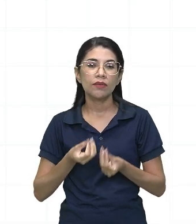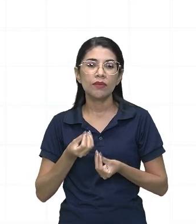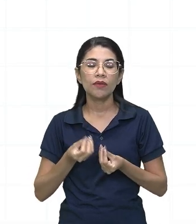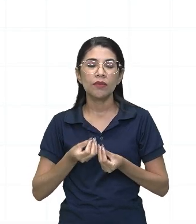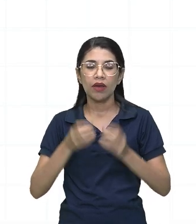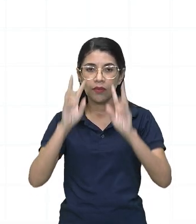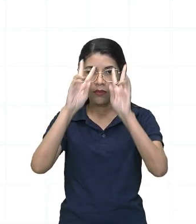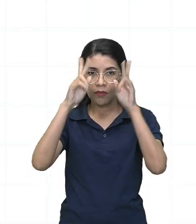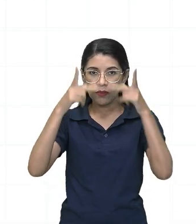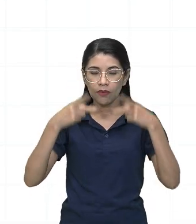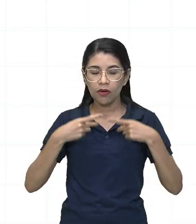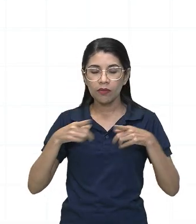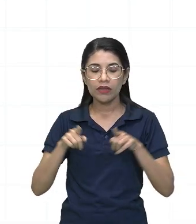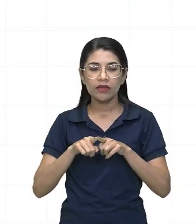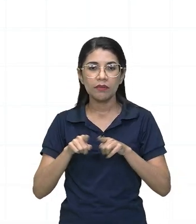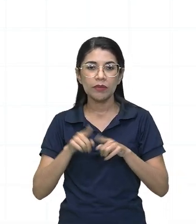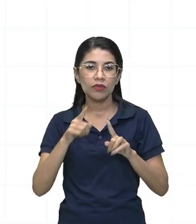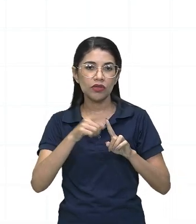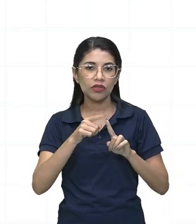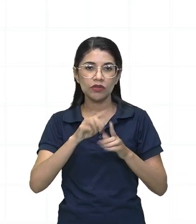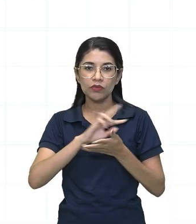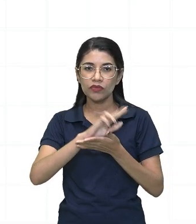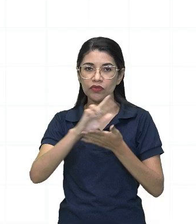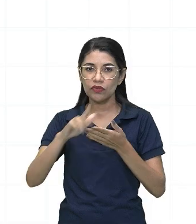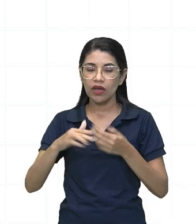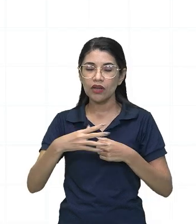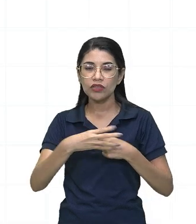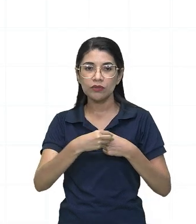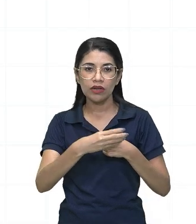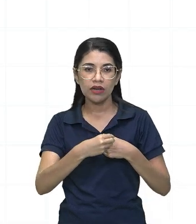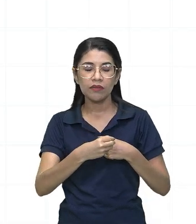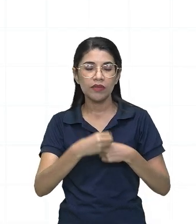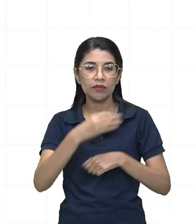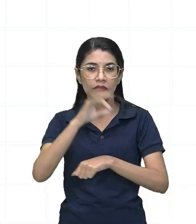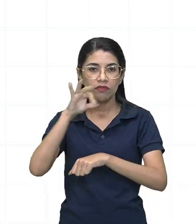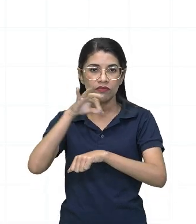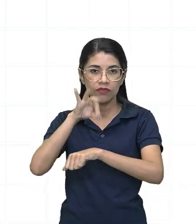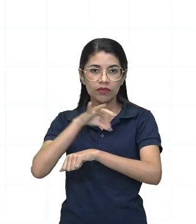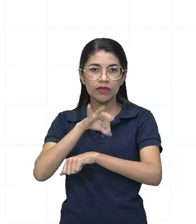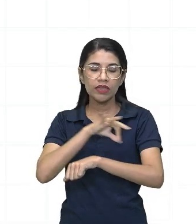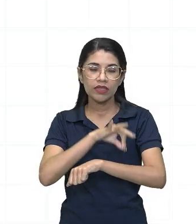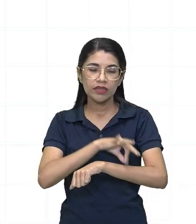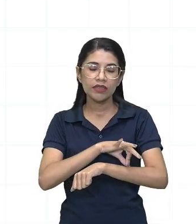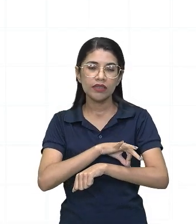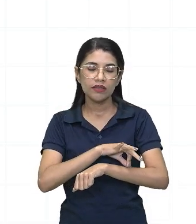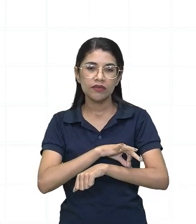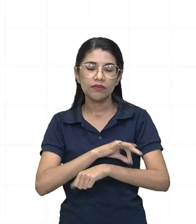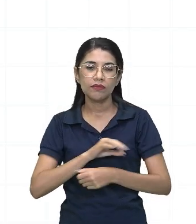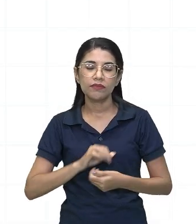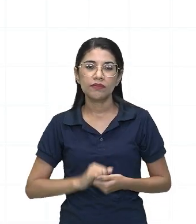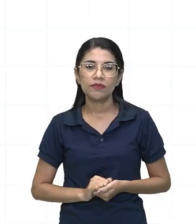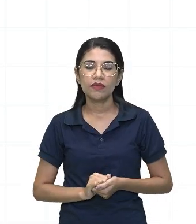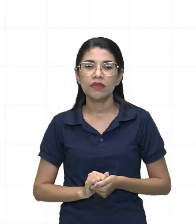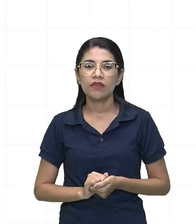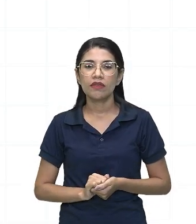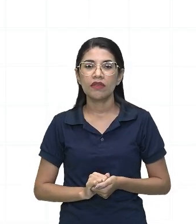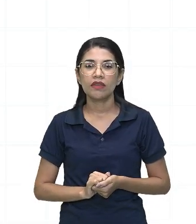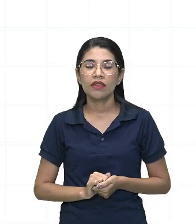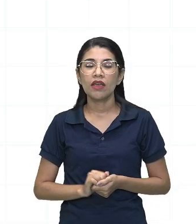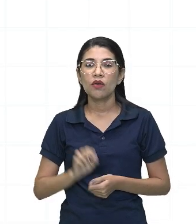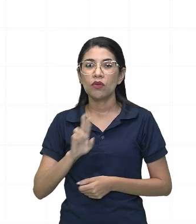outras espécies de mamíferos por insetos vetores ou transmissores conhecidos